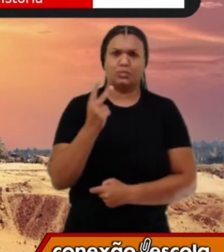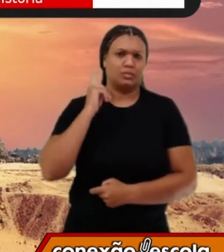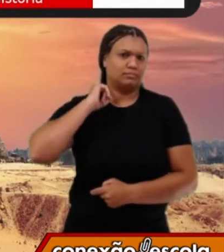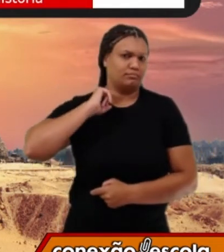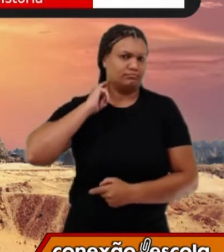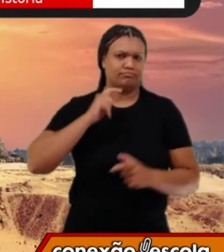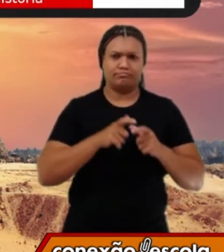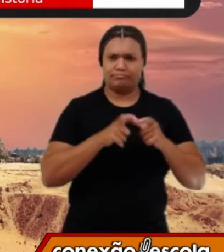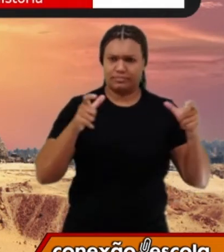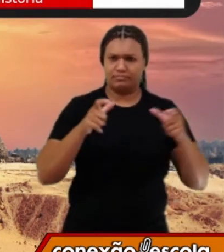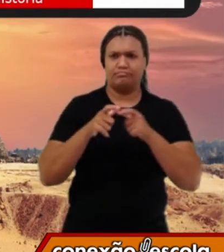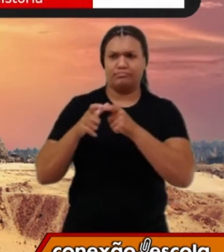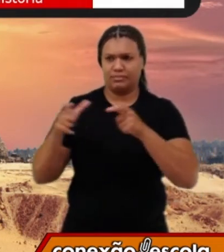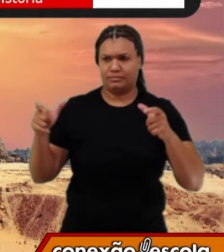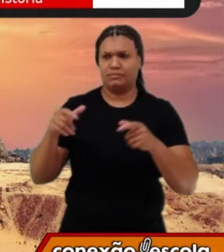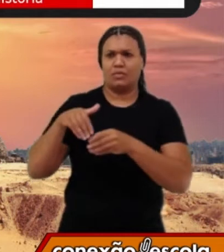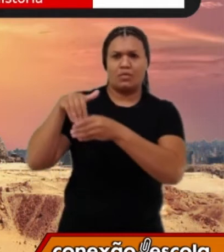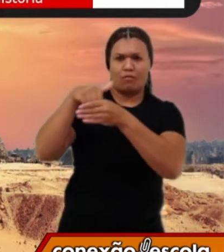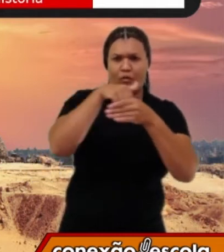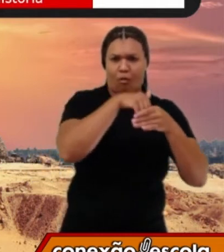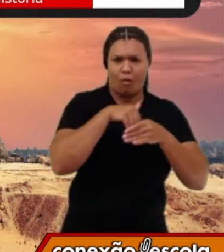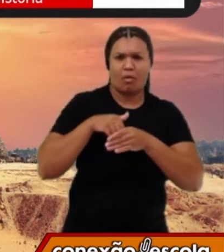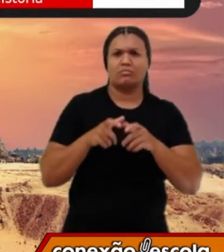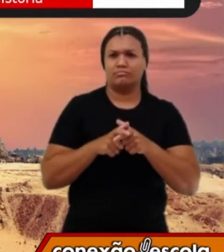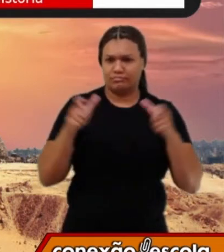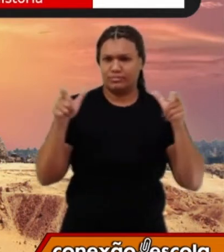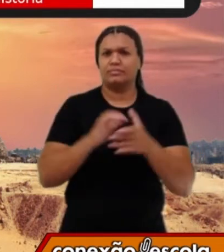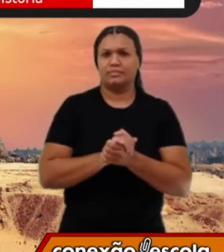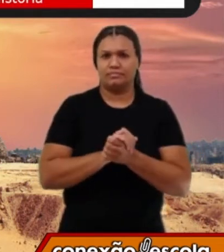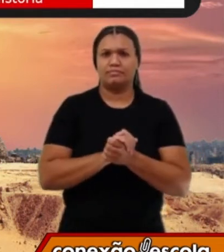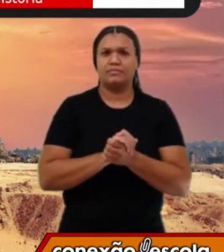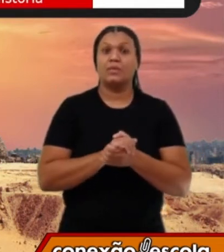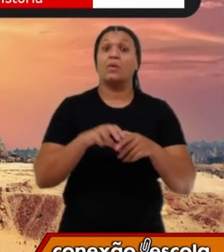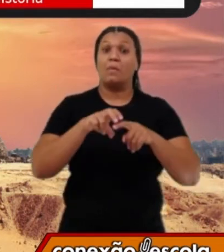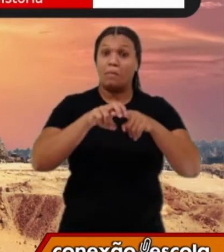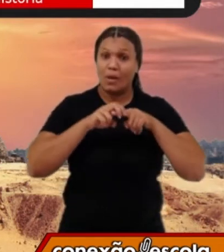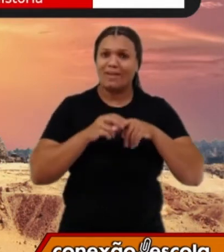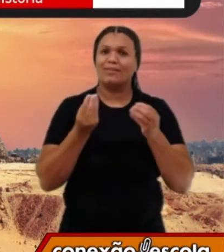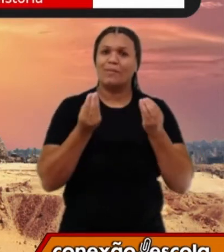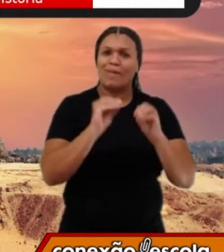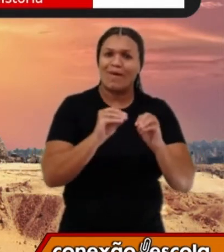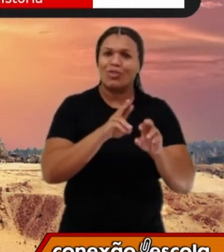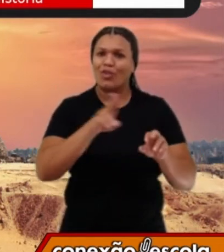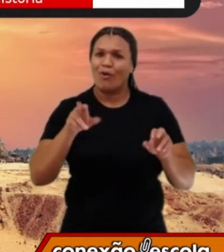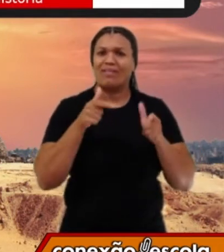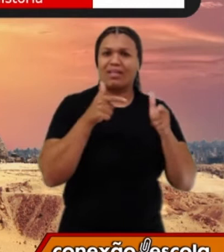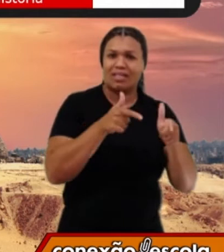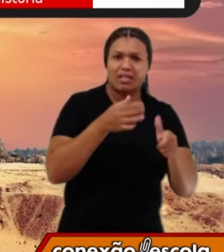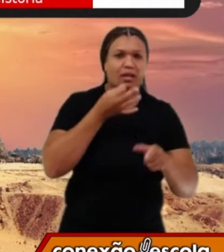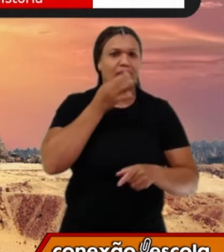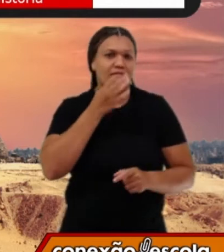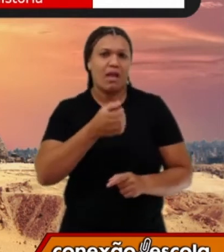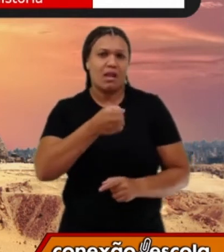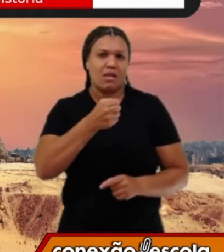os maiores currais eleitorais até então. E aí apelidou-se da política do café com leite. Um ano